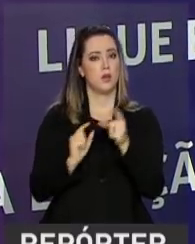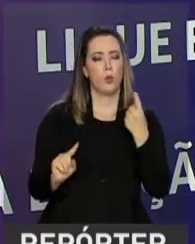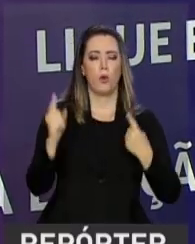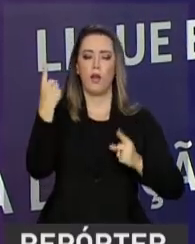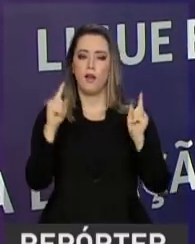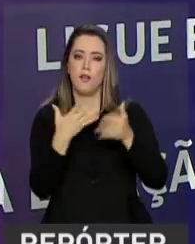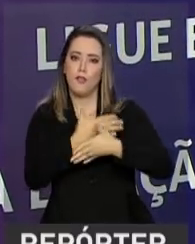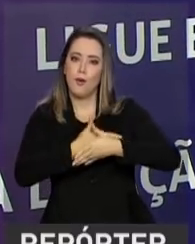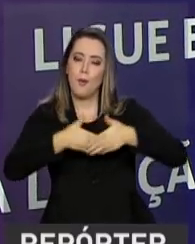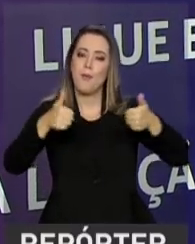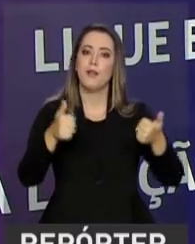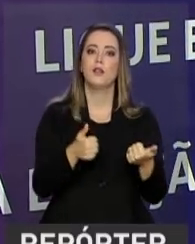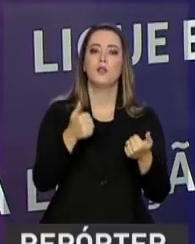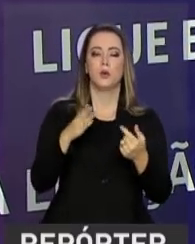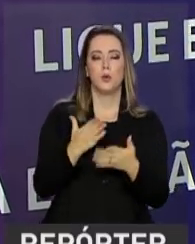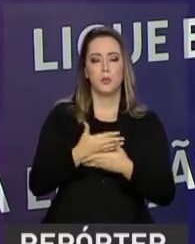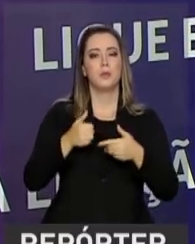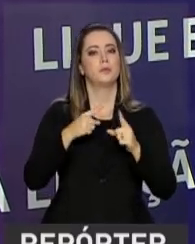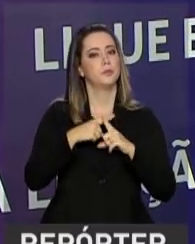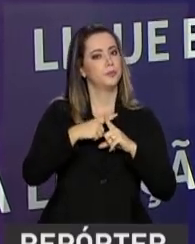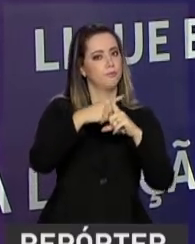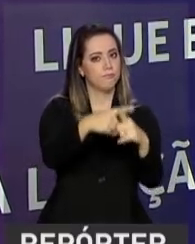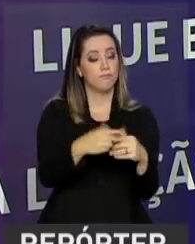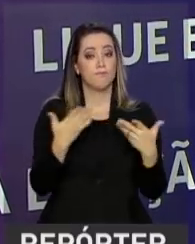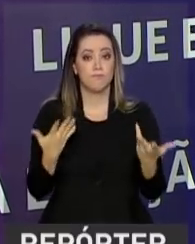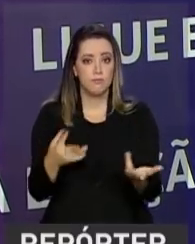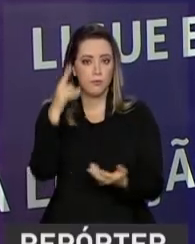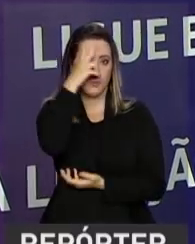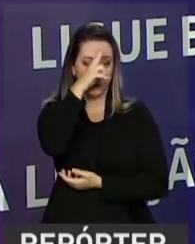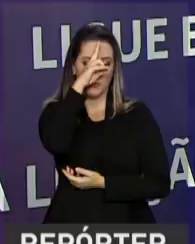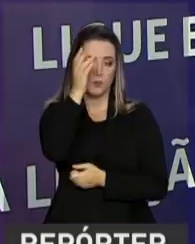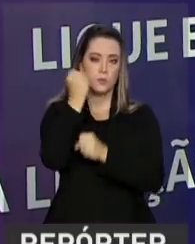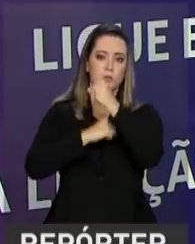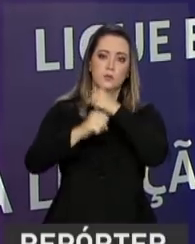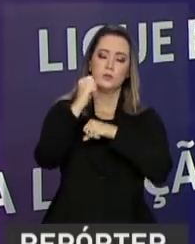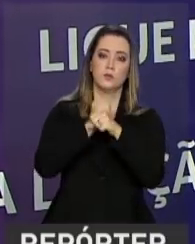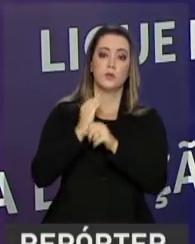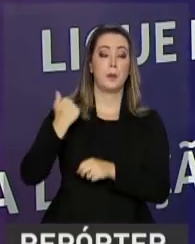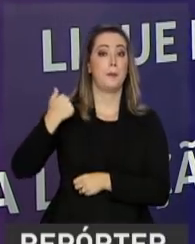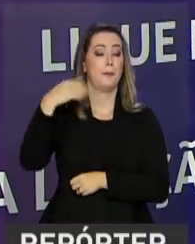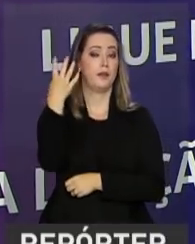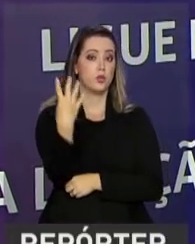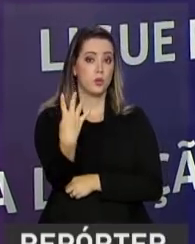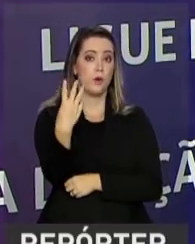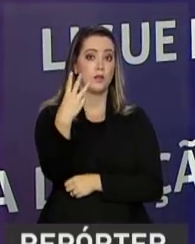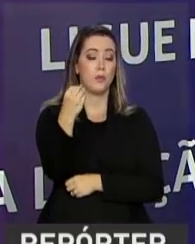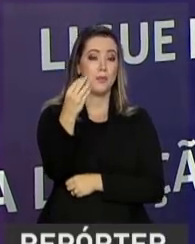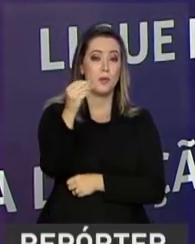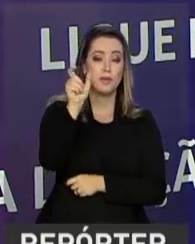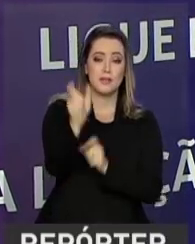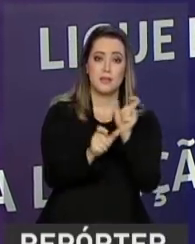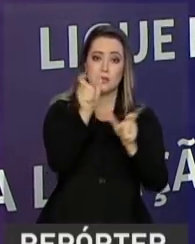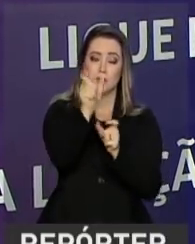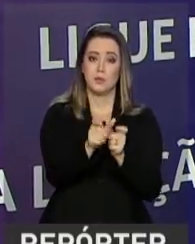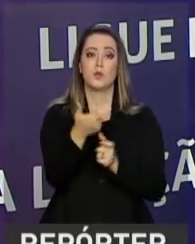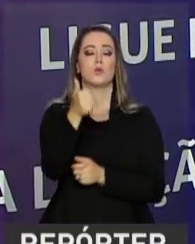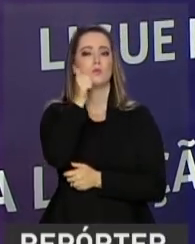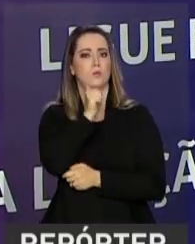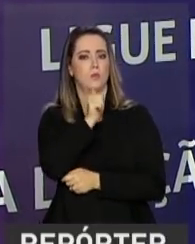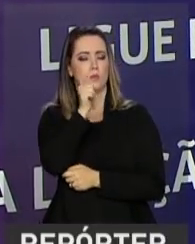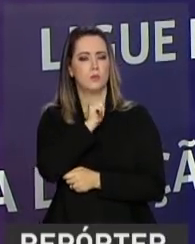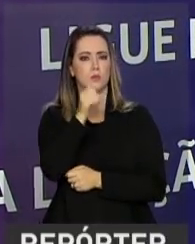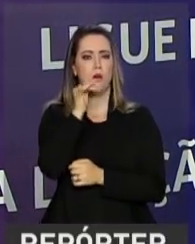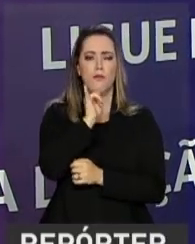cada vez melhor é mais positivo lembrando que só no ano passado foram mais de 4.300 denúncia no ligue 180